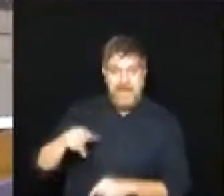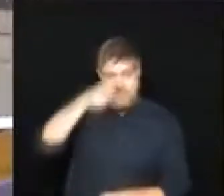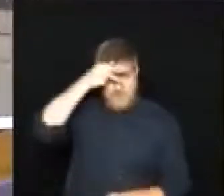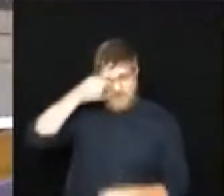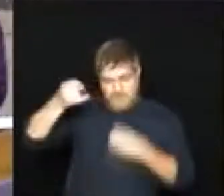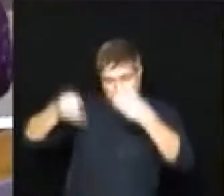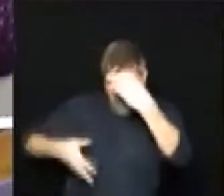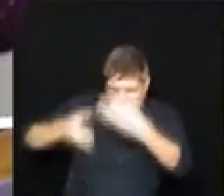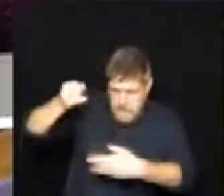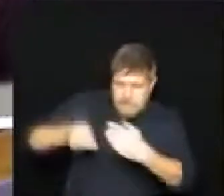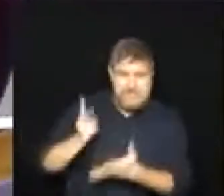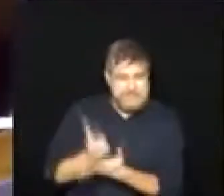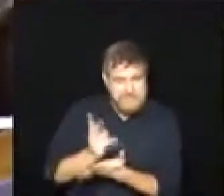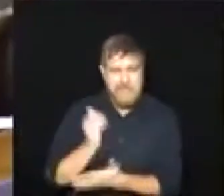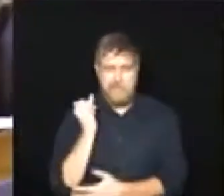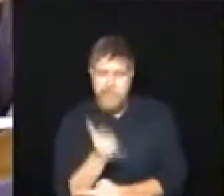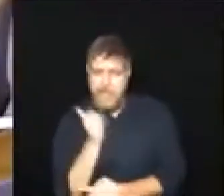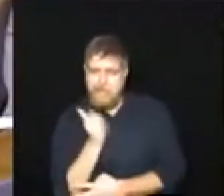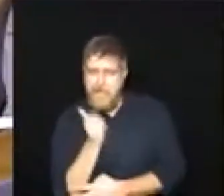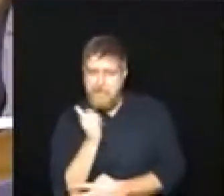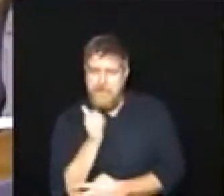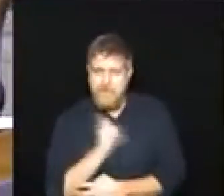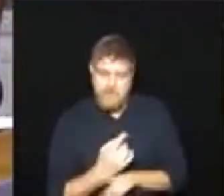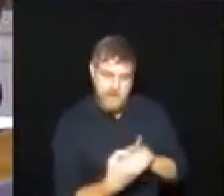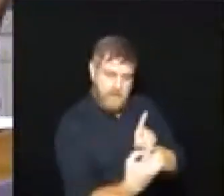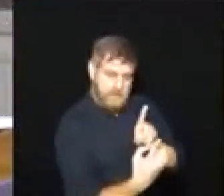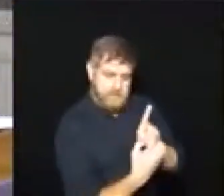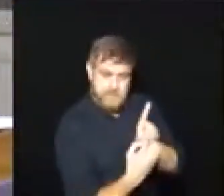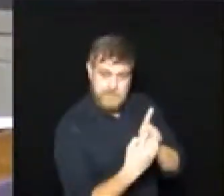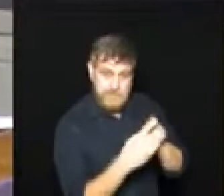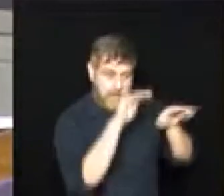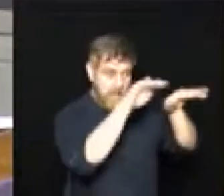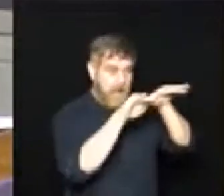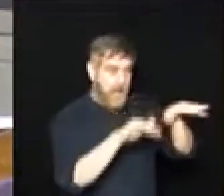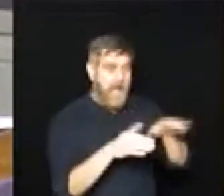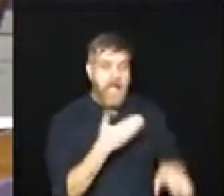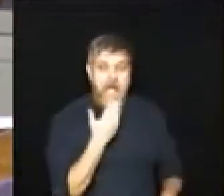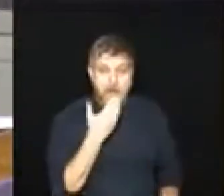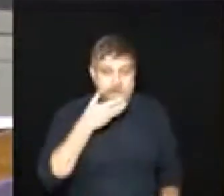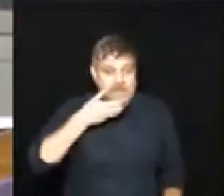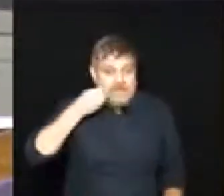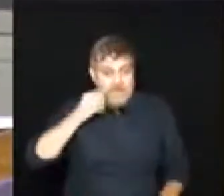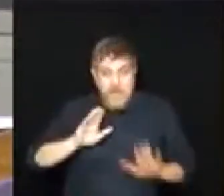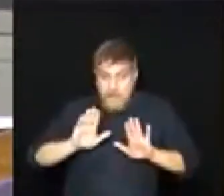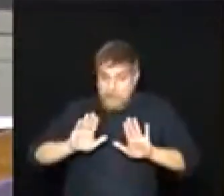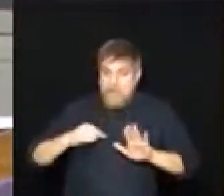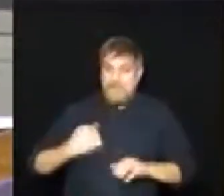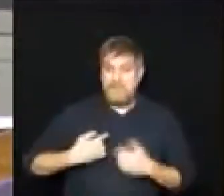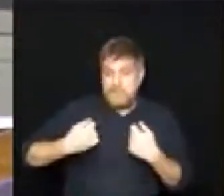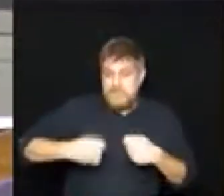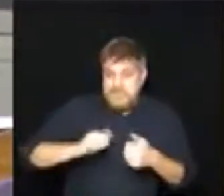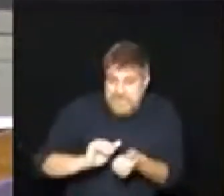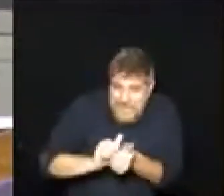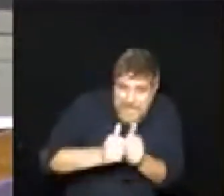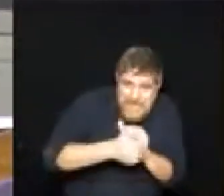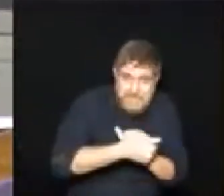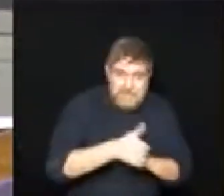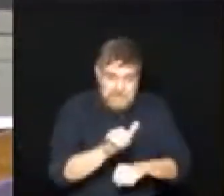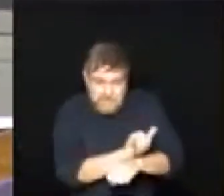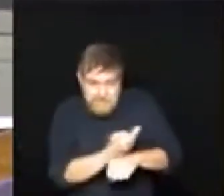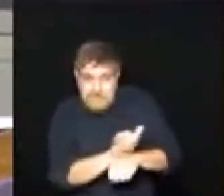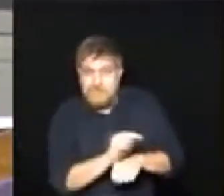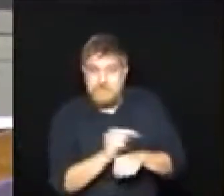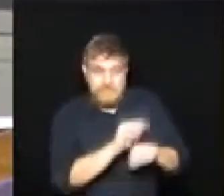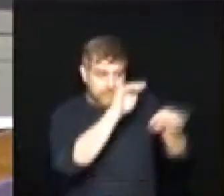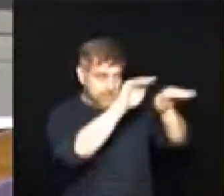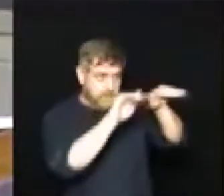dentro do banco, da extensão do atendimento que o banco tem tido na nossa cidade, mas a gente precisa aperfeiçoar os mecanismos do